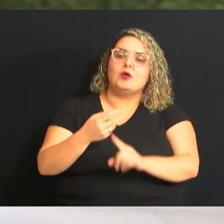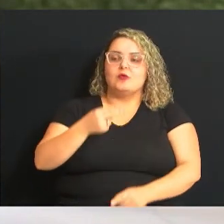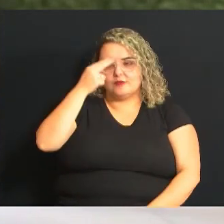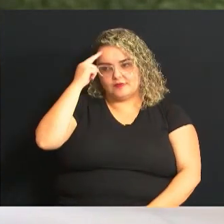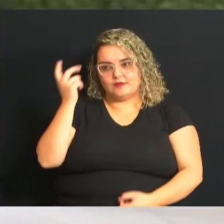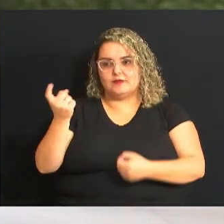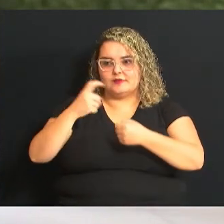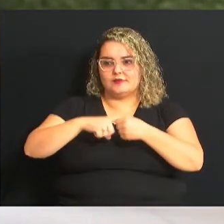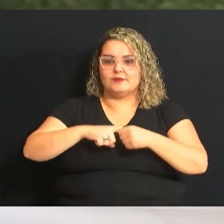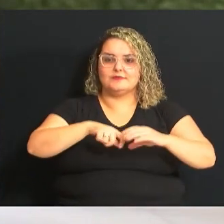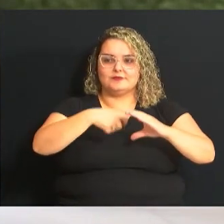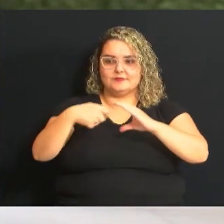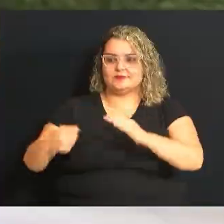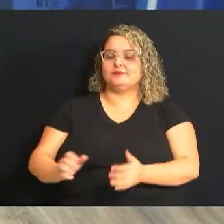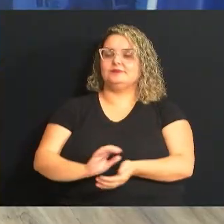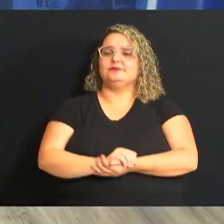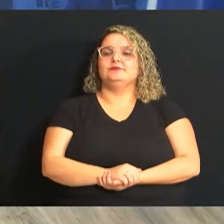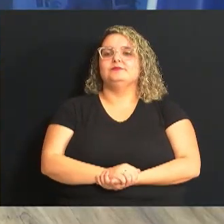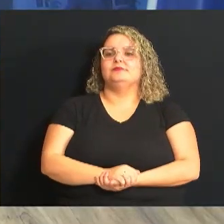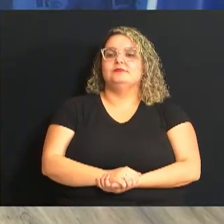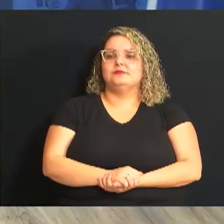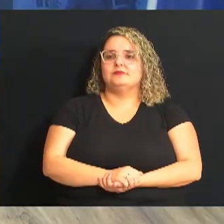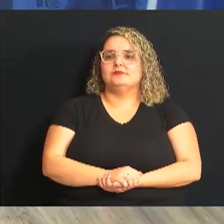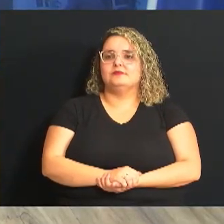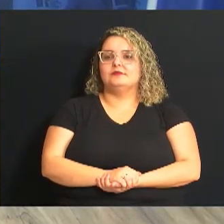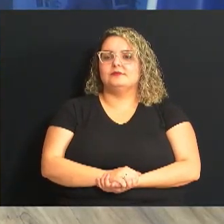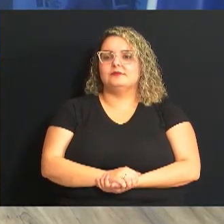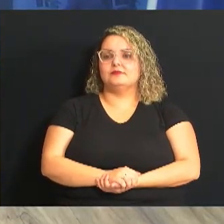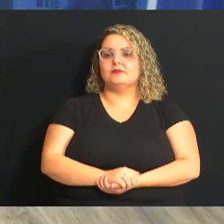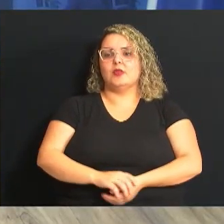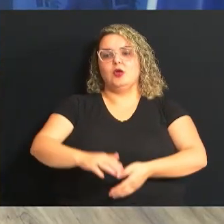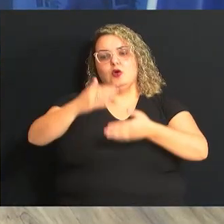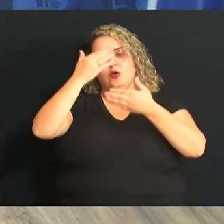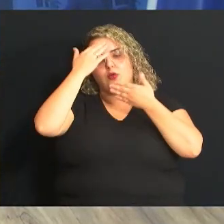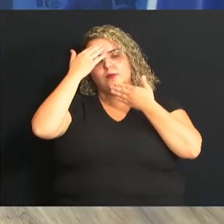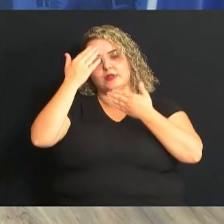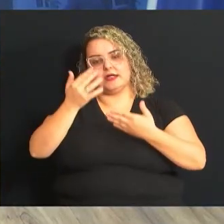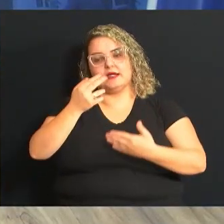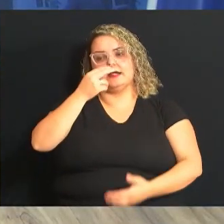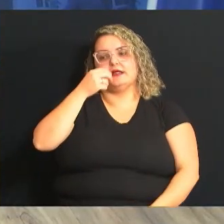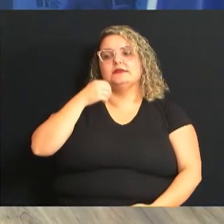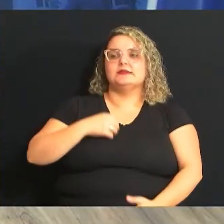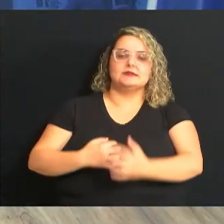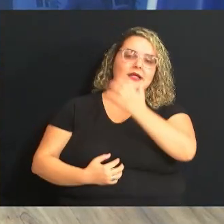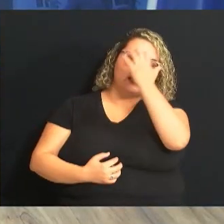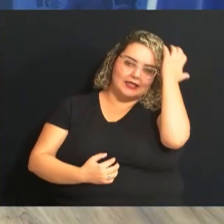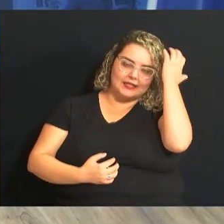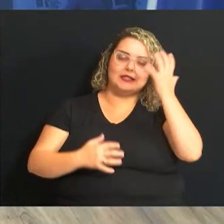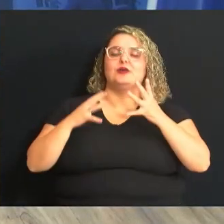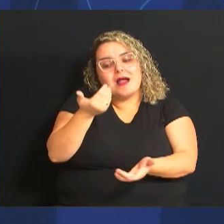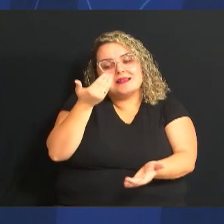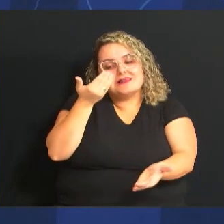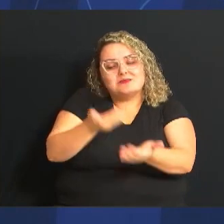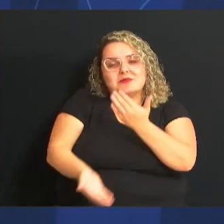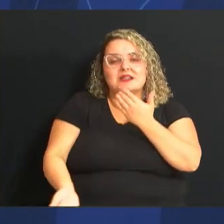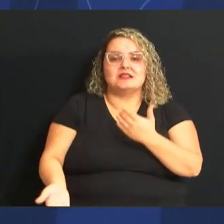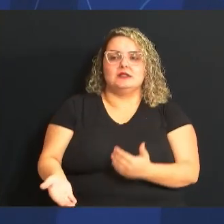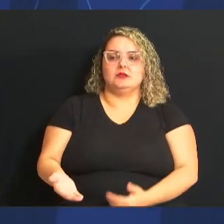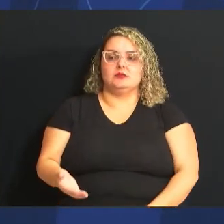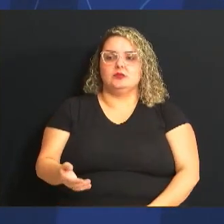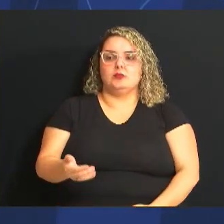Bastos, obrigada aqui pelas informações. E a gente deixa aí o recado, gente. Se você não foi tomar suas doses de reforço, não